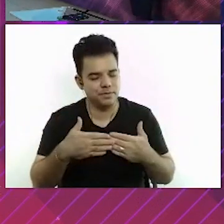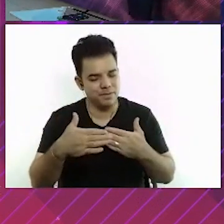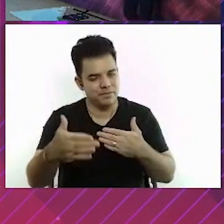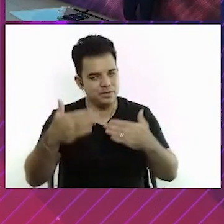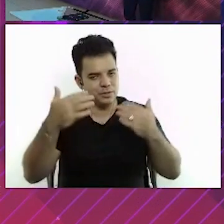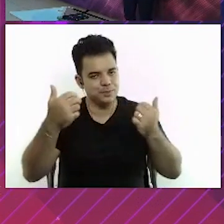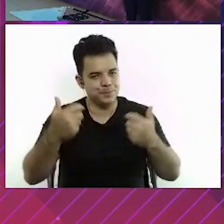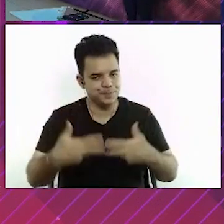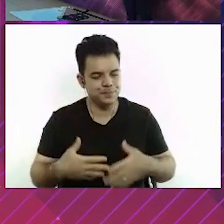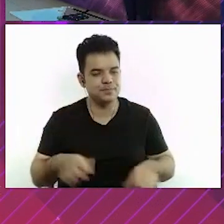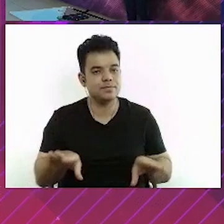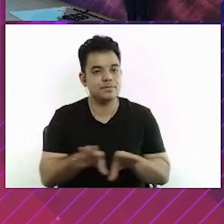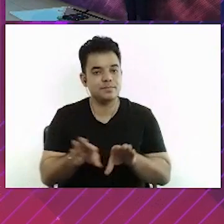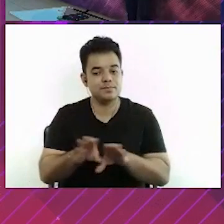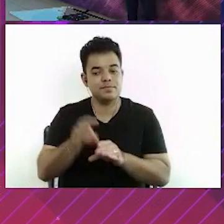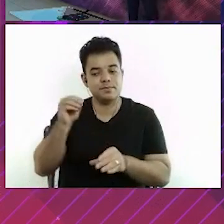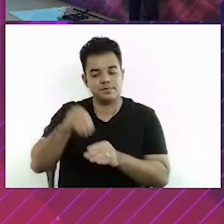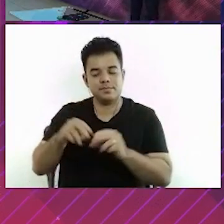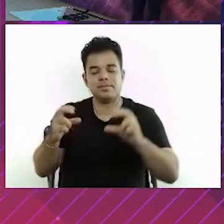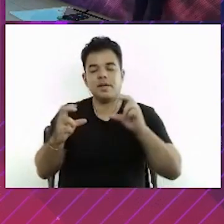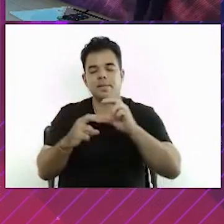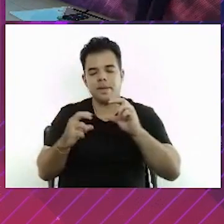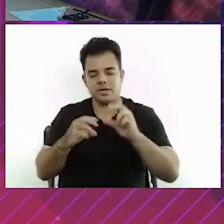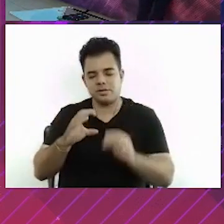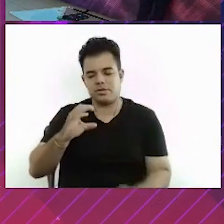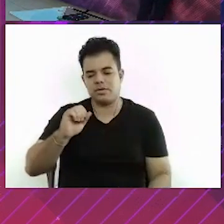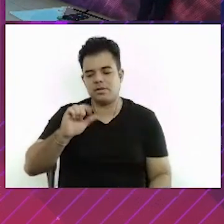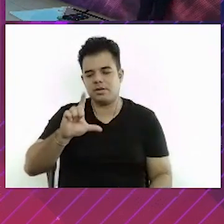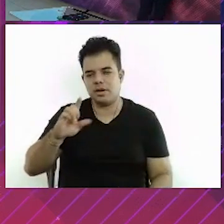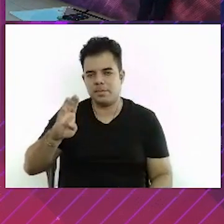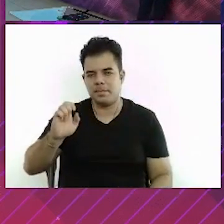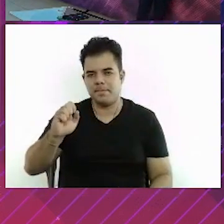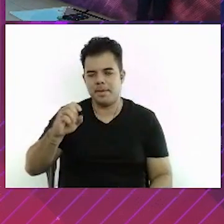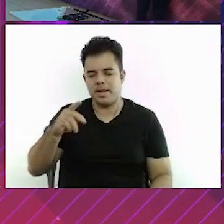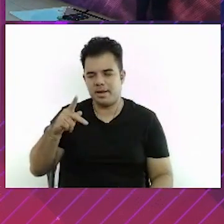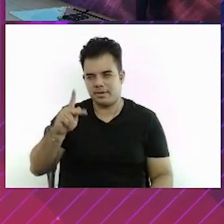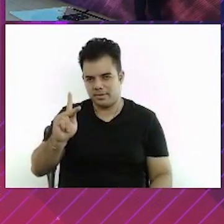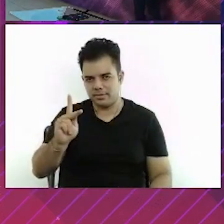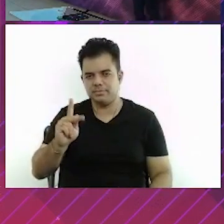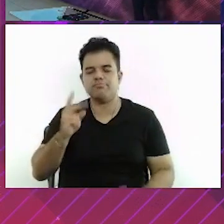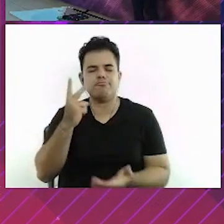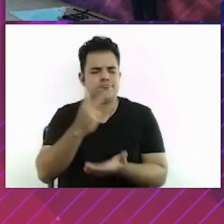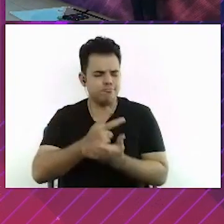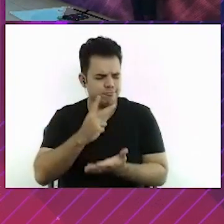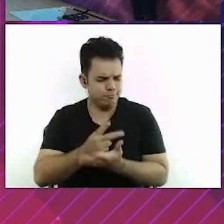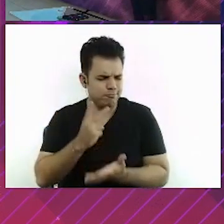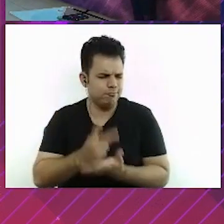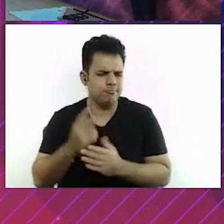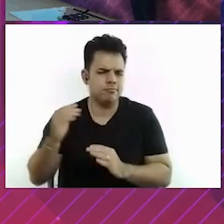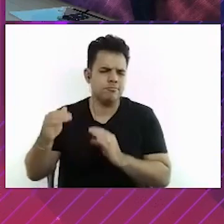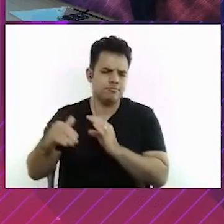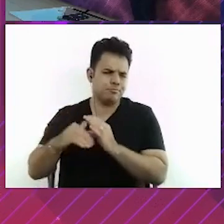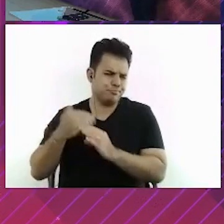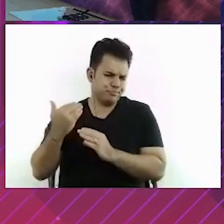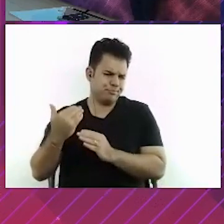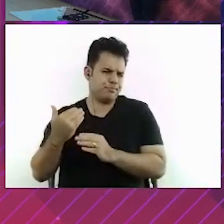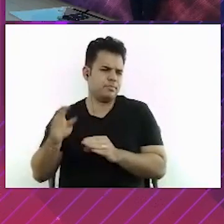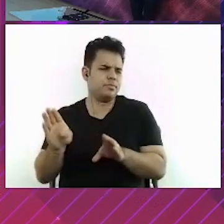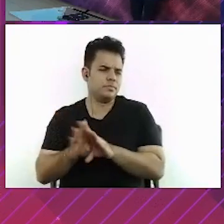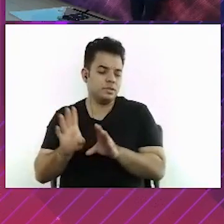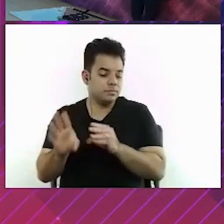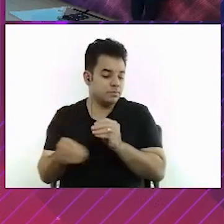Em Python, a gente vai ter um callback, que é chamado sempre que a mensagem é recebida pelo consumidor, e aí você pode implementar a